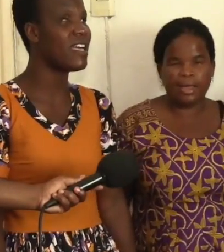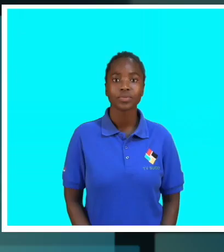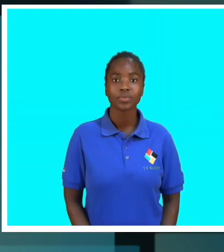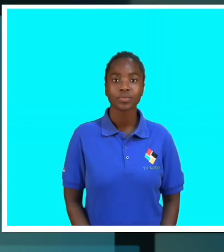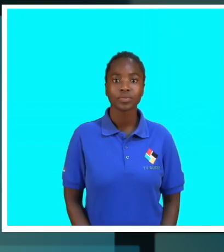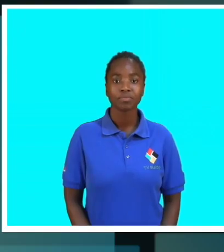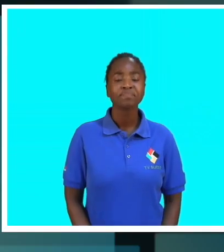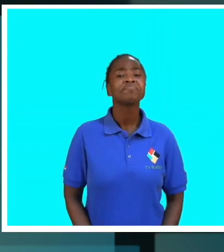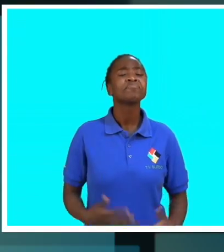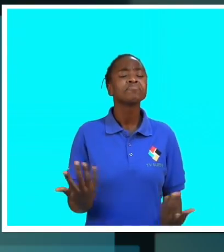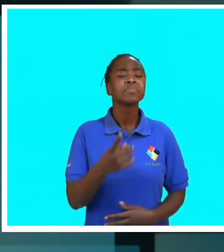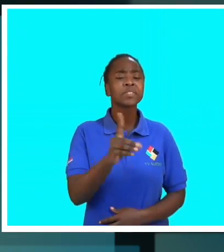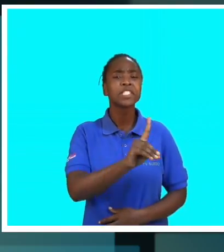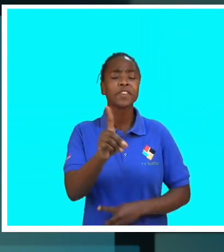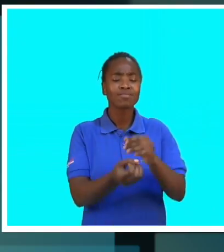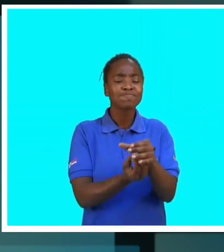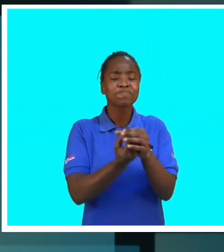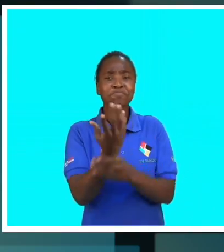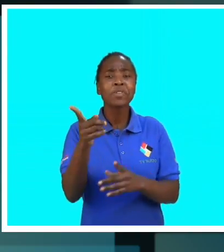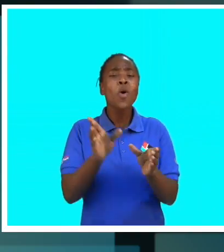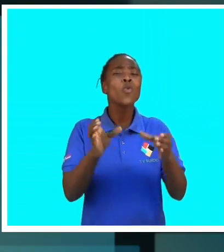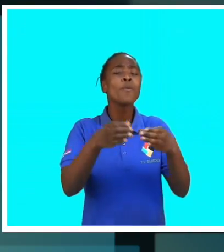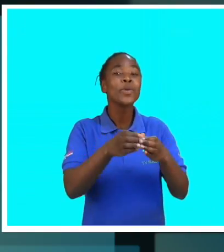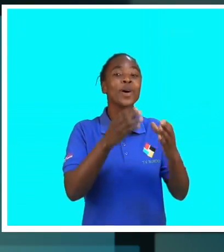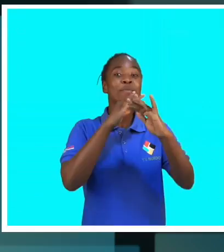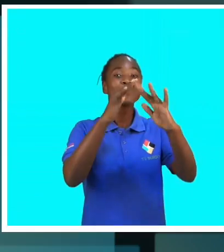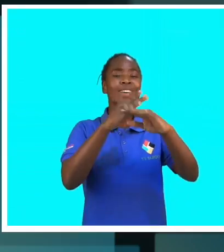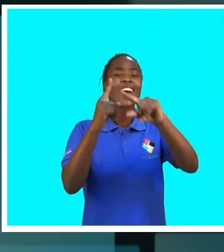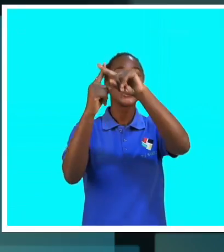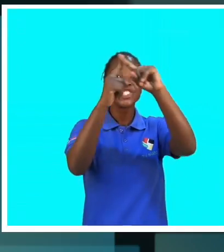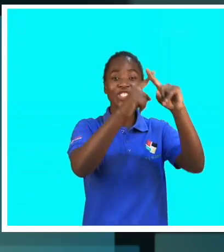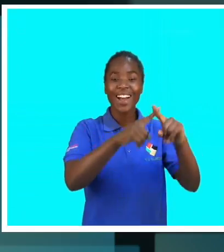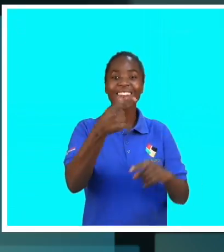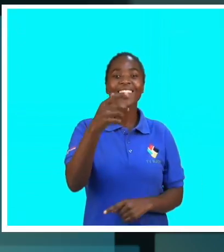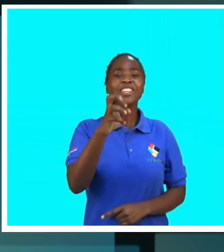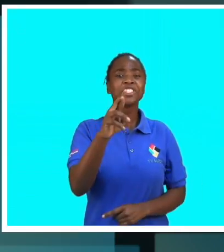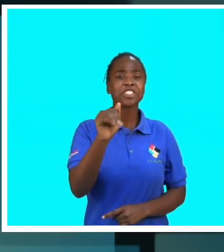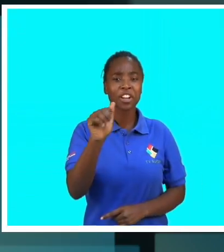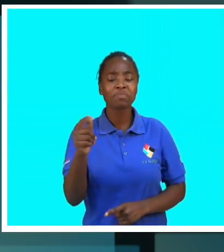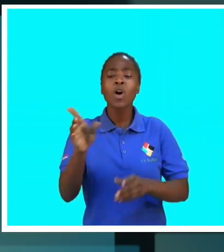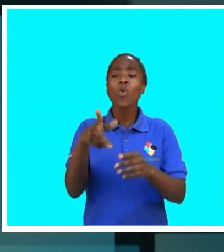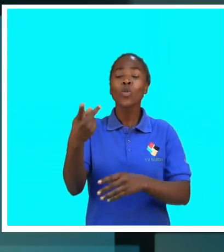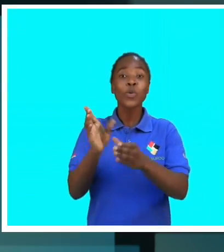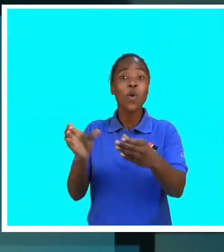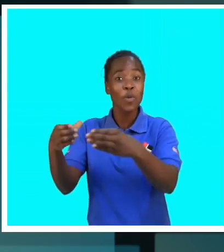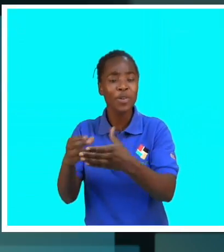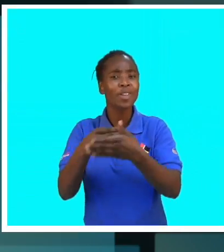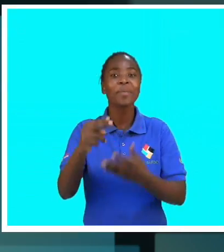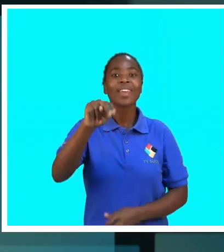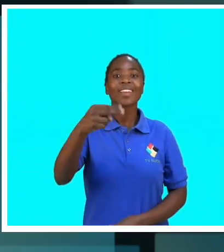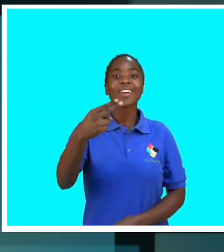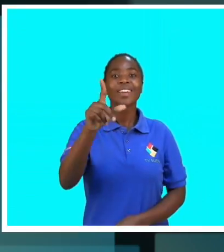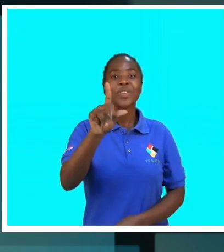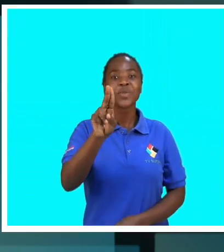Pessoas com deficiência juntam-se e formam agrupamentos culturais para incentivar a inclusão social no